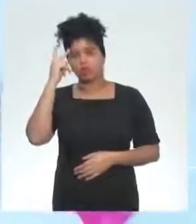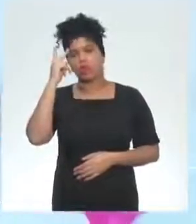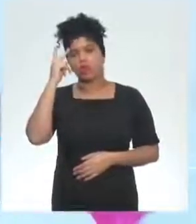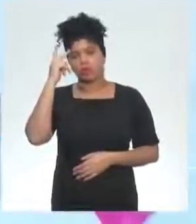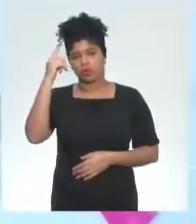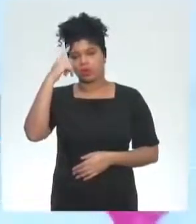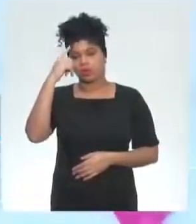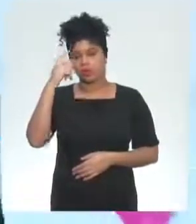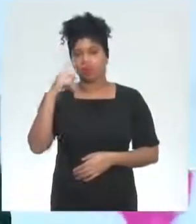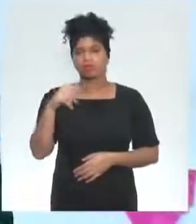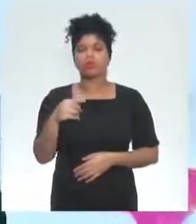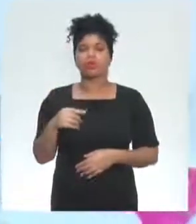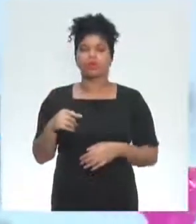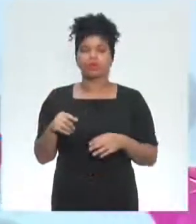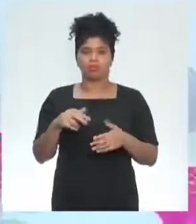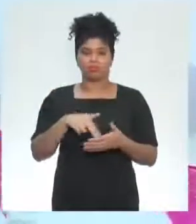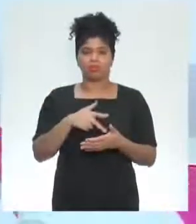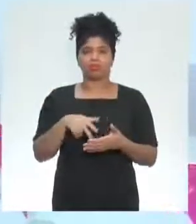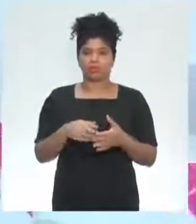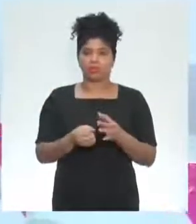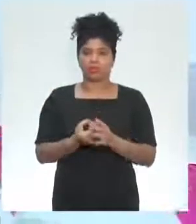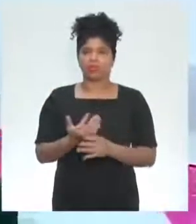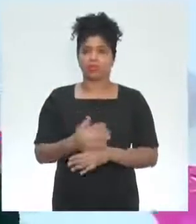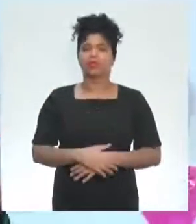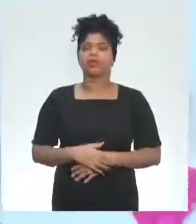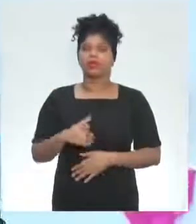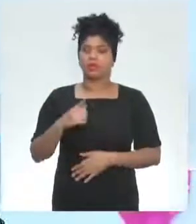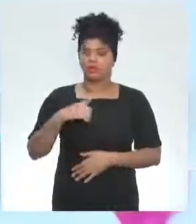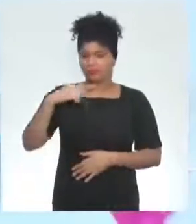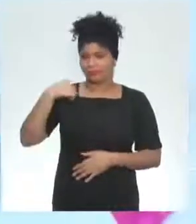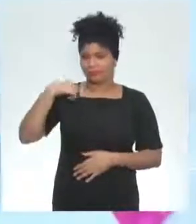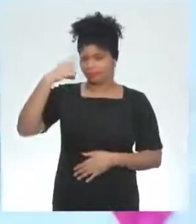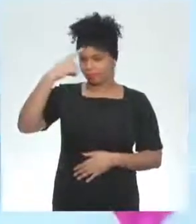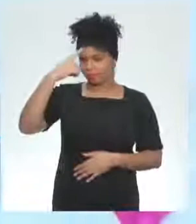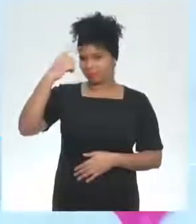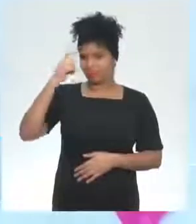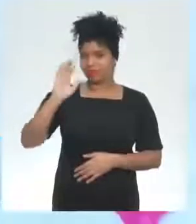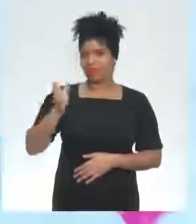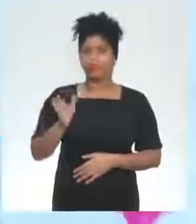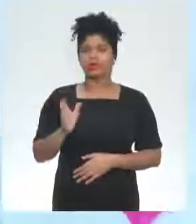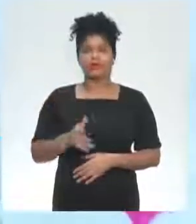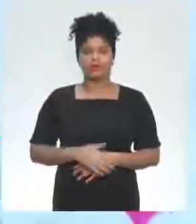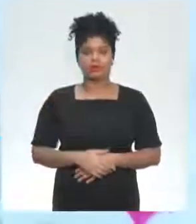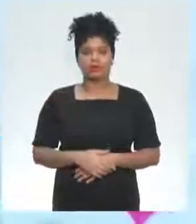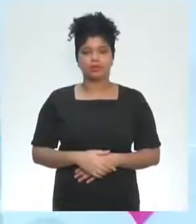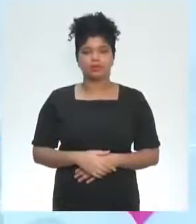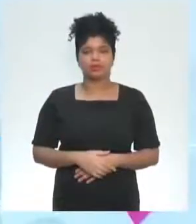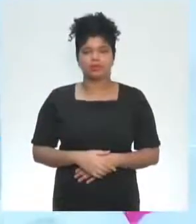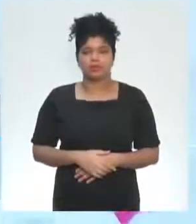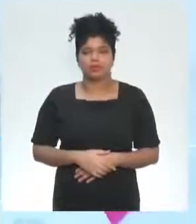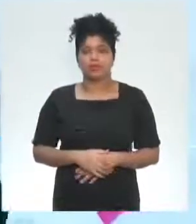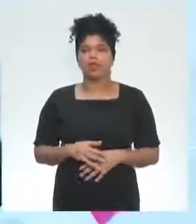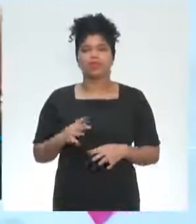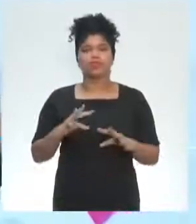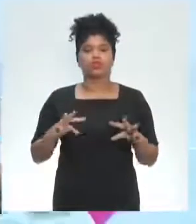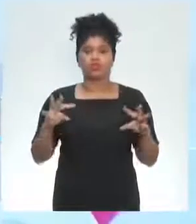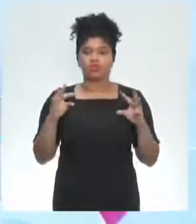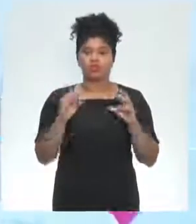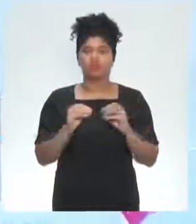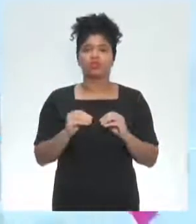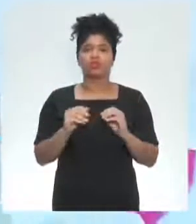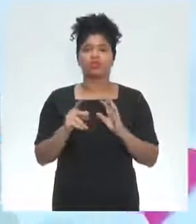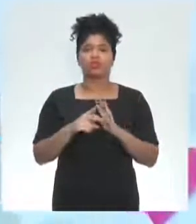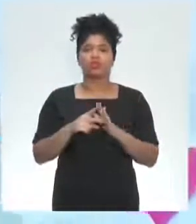bom? Então, gente, né, isso vai estar dentro do meu imaginário. Tá? Então, todas as nuances, né,